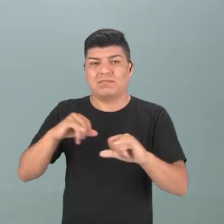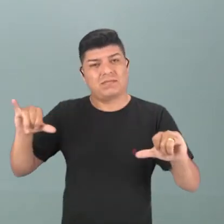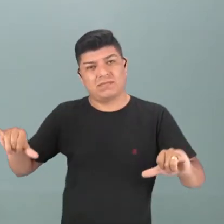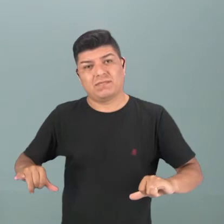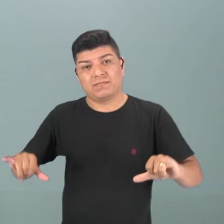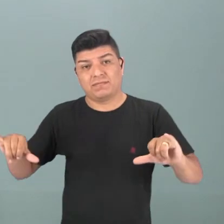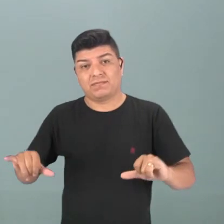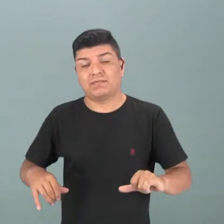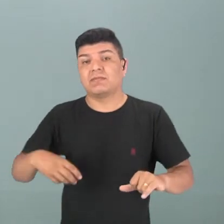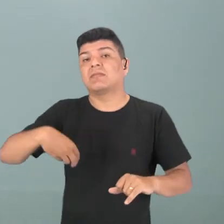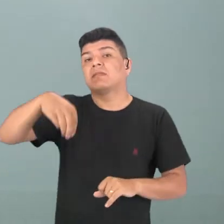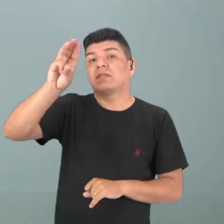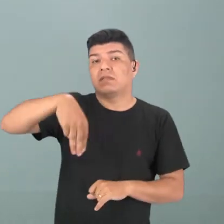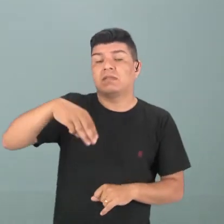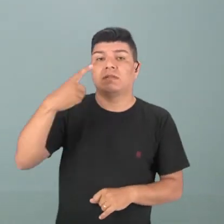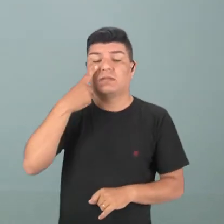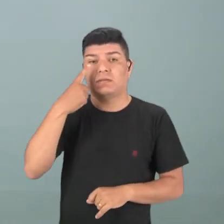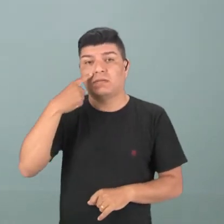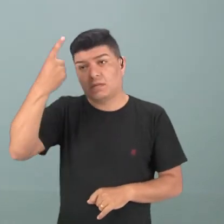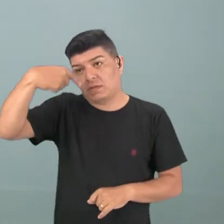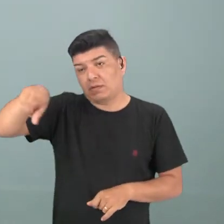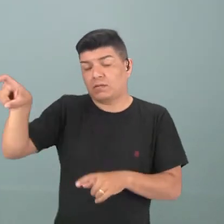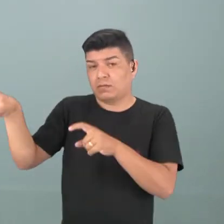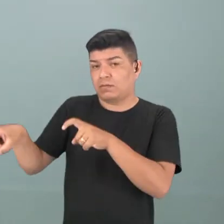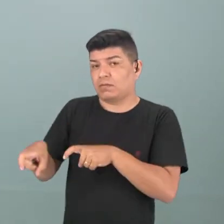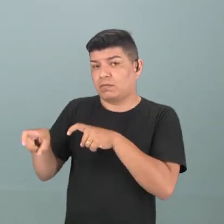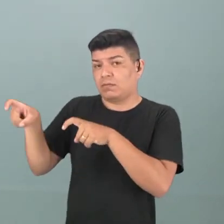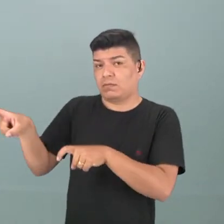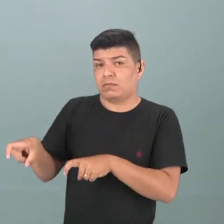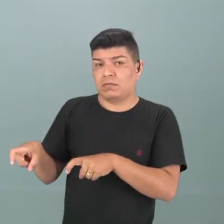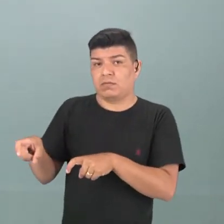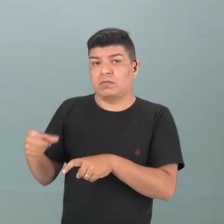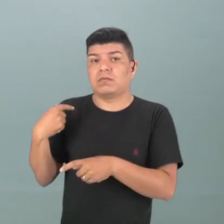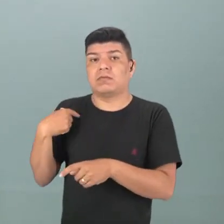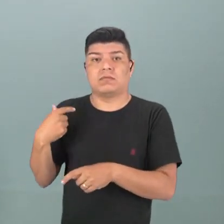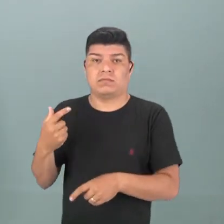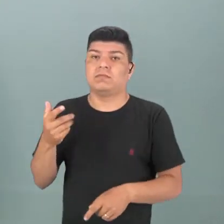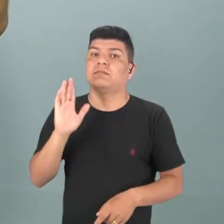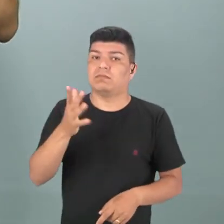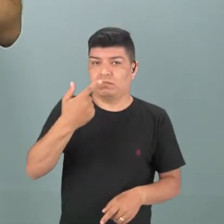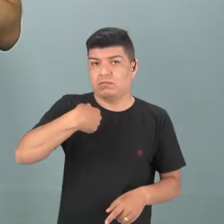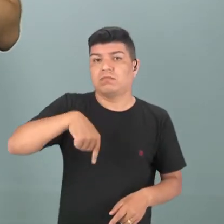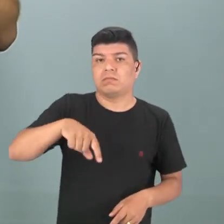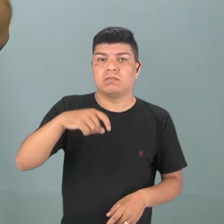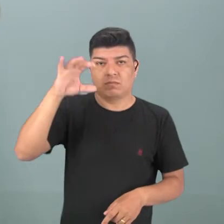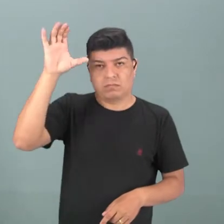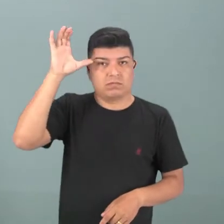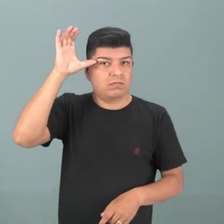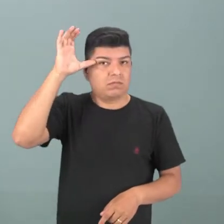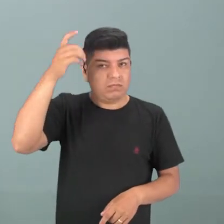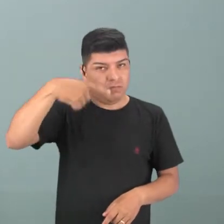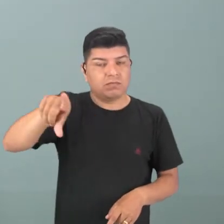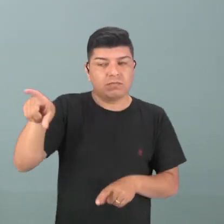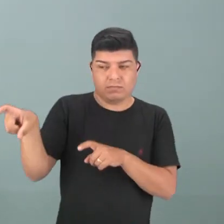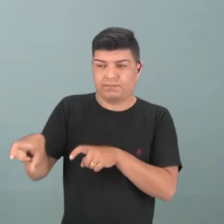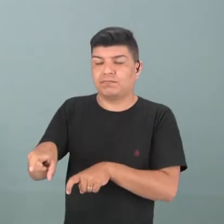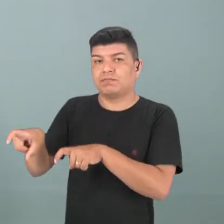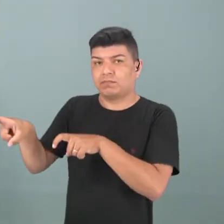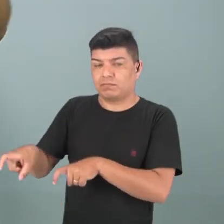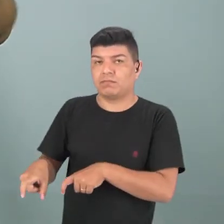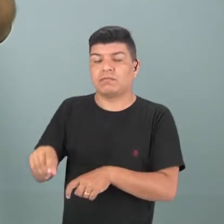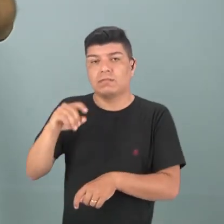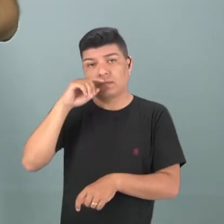já viu, já foi para a colônia, ou catou algo, eu fui uma vez, eu vivia na colônia, mas eu fui uma